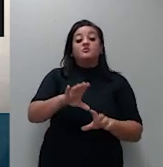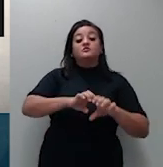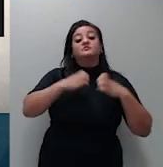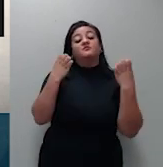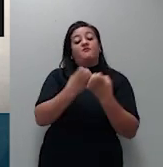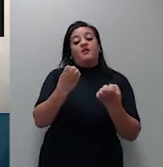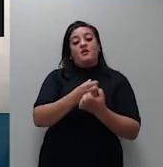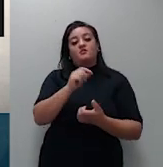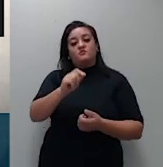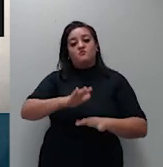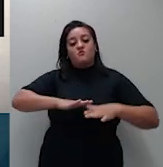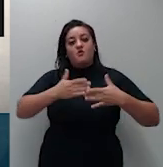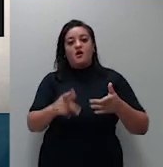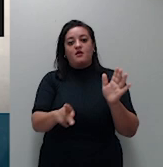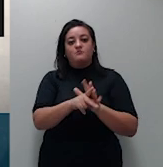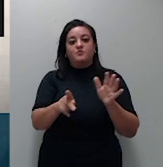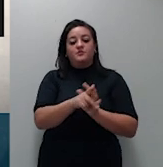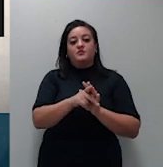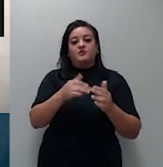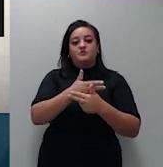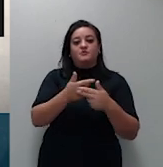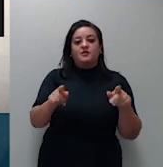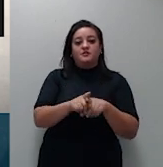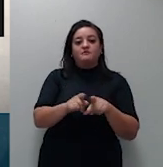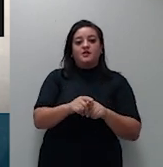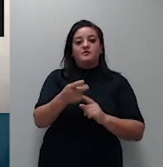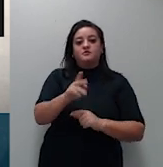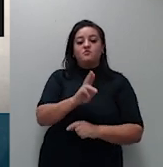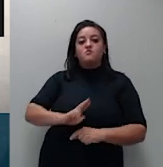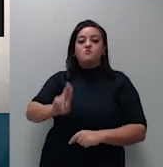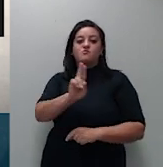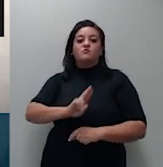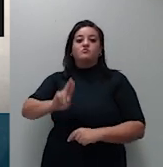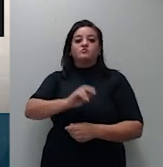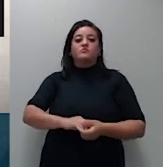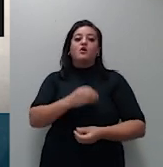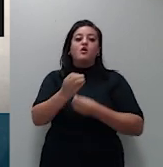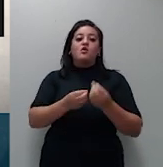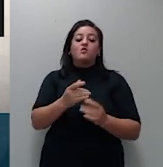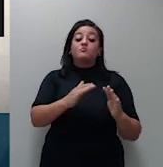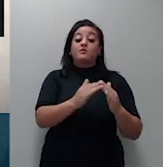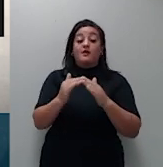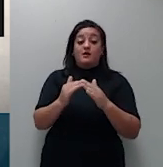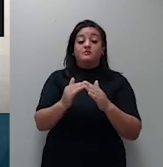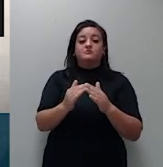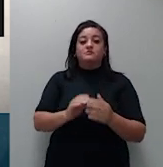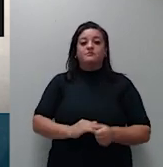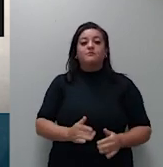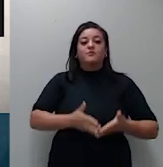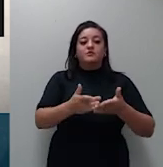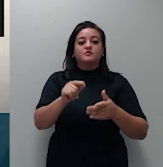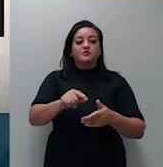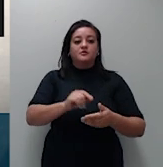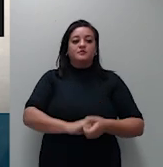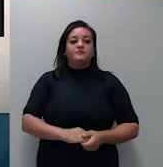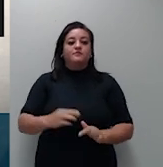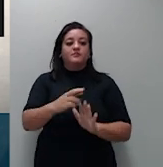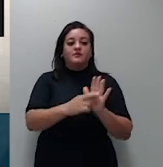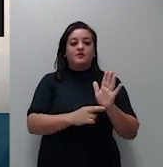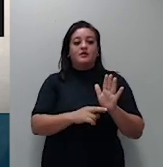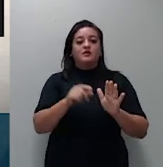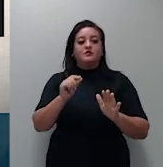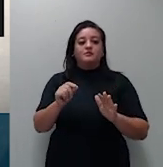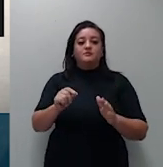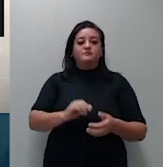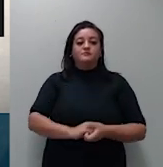propriedade do bem e sua utilização como residência travou aqui a doutrina e